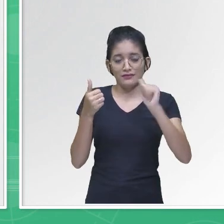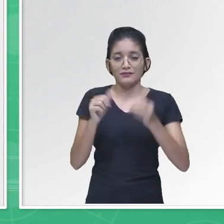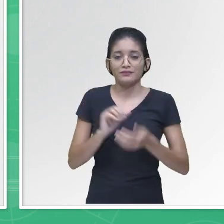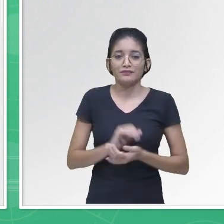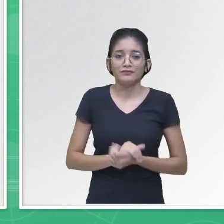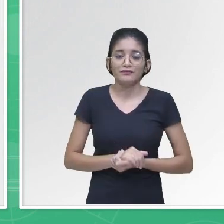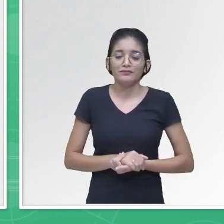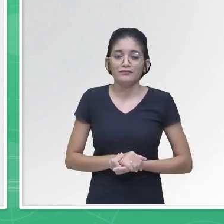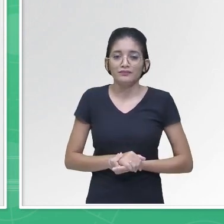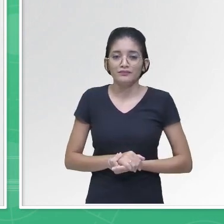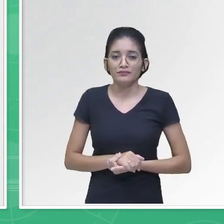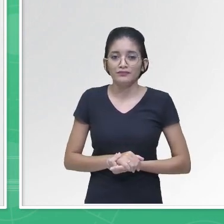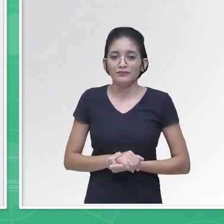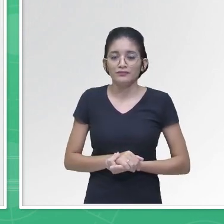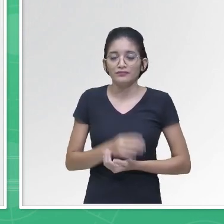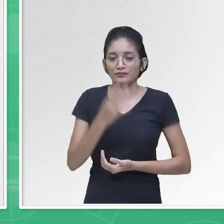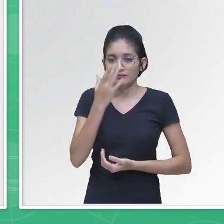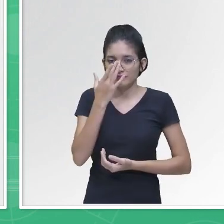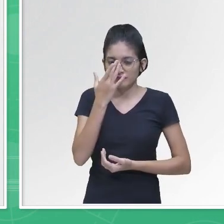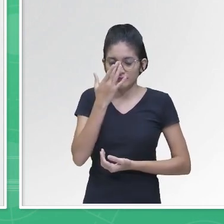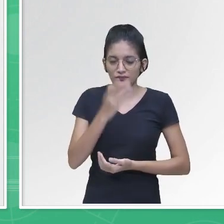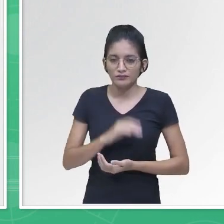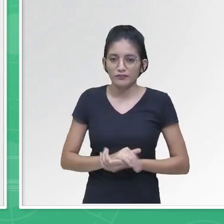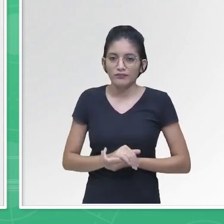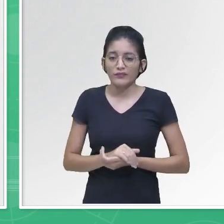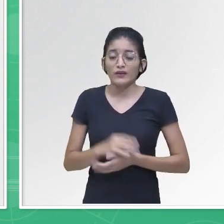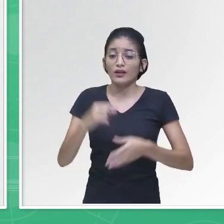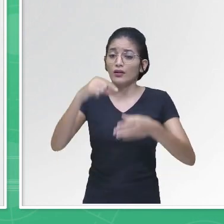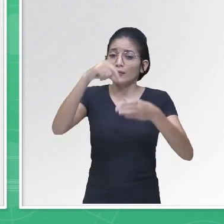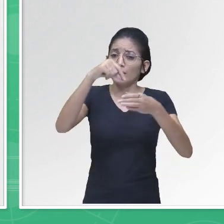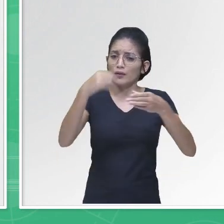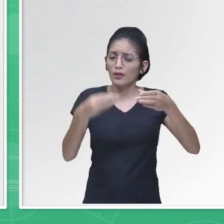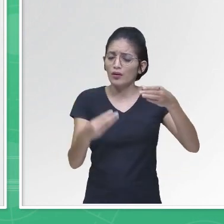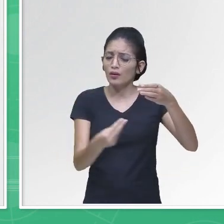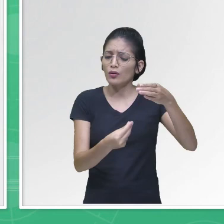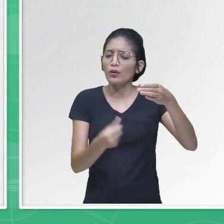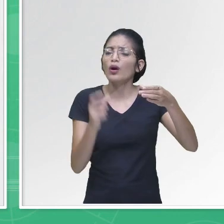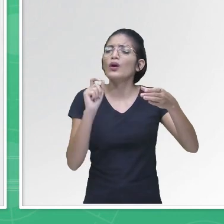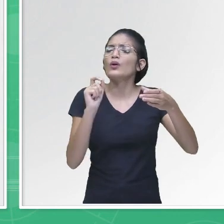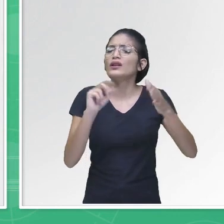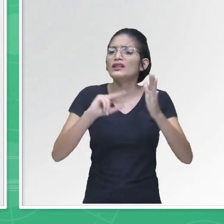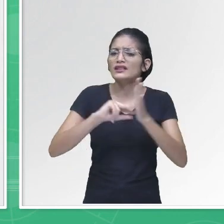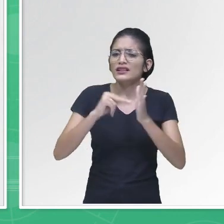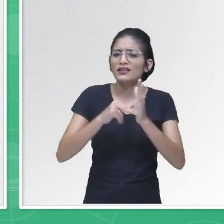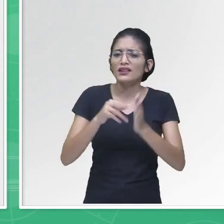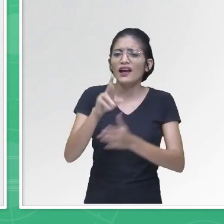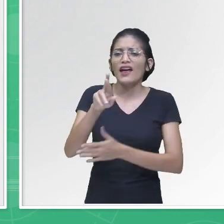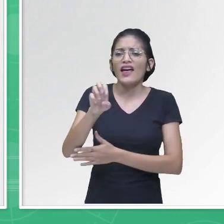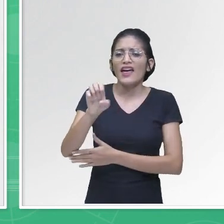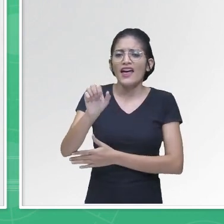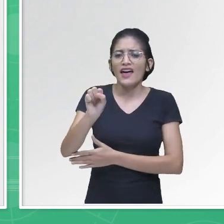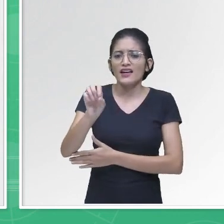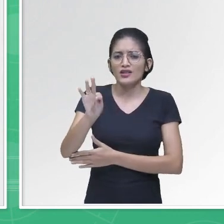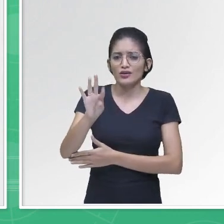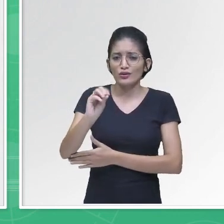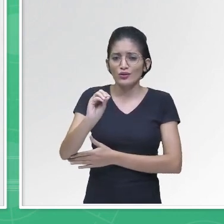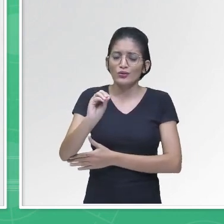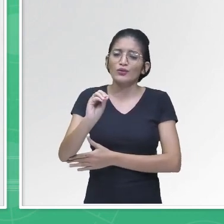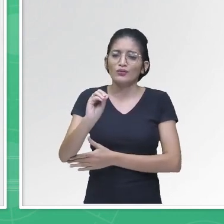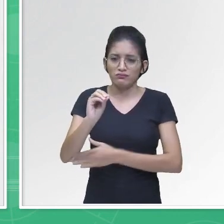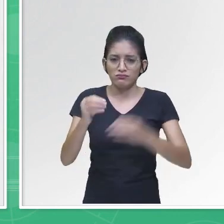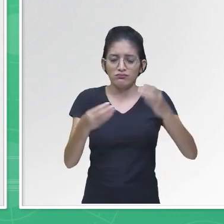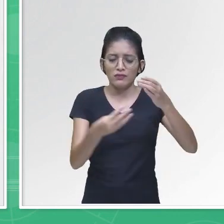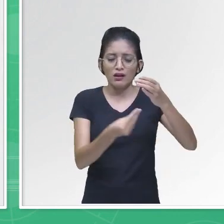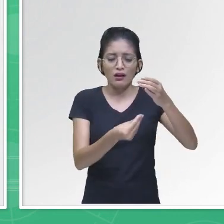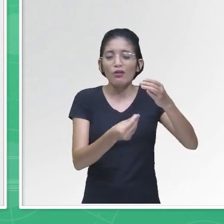de fundo, né? Esse corpo de fundo aí, gente, é o quê, hein? É o resto, né, da substância que não